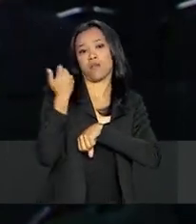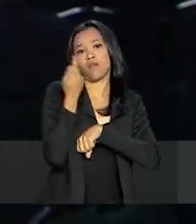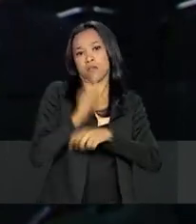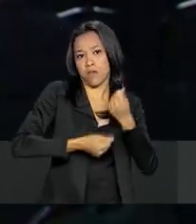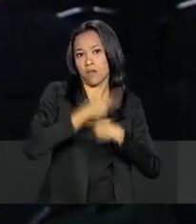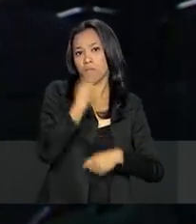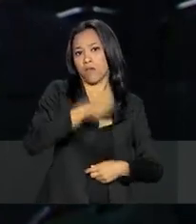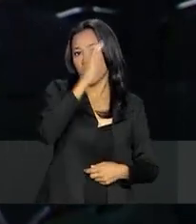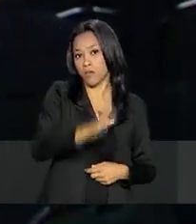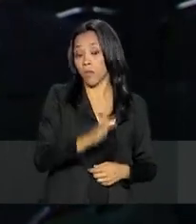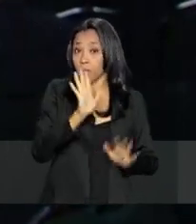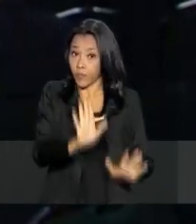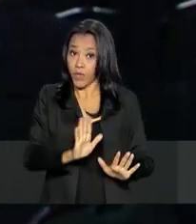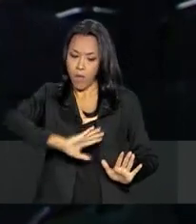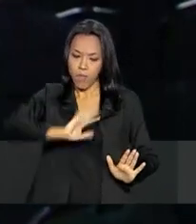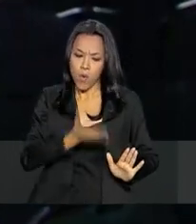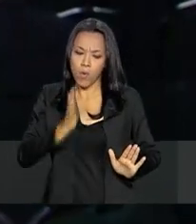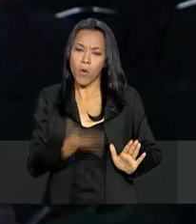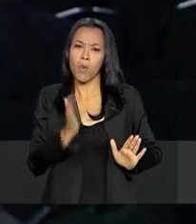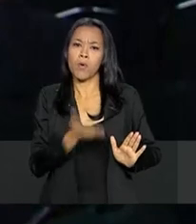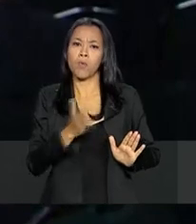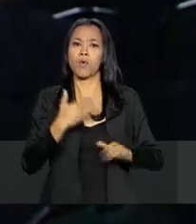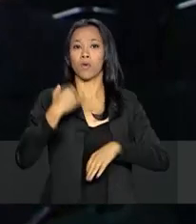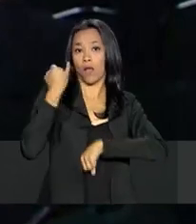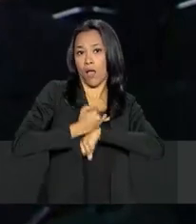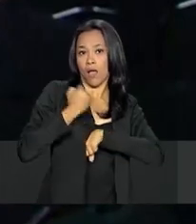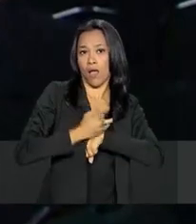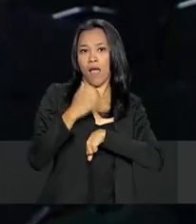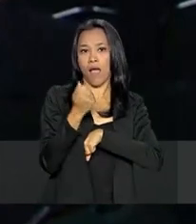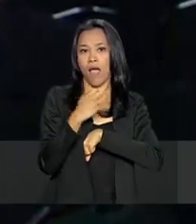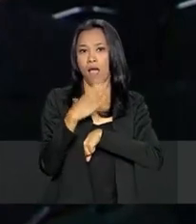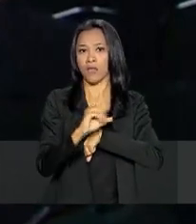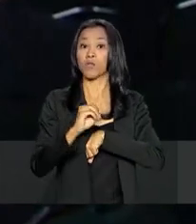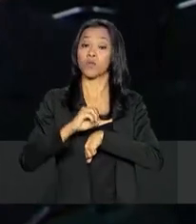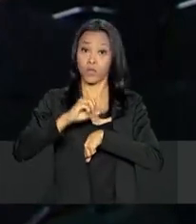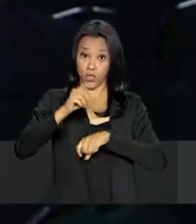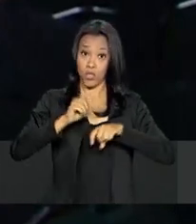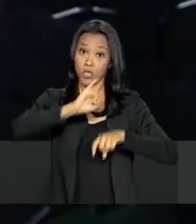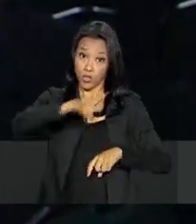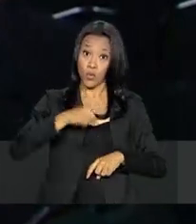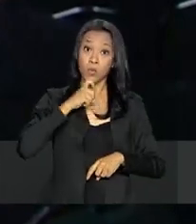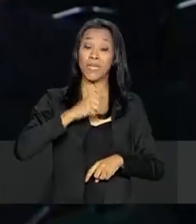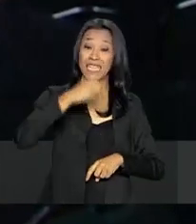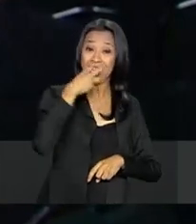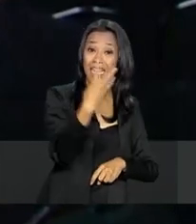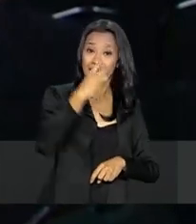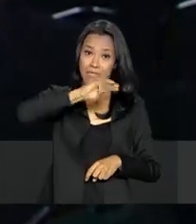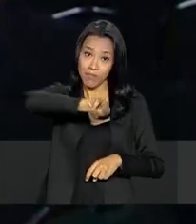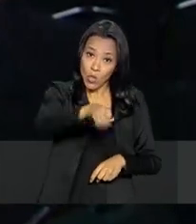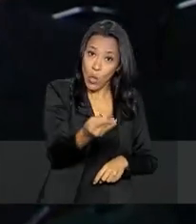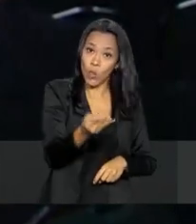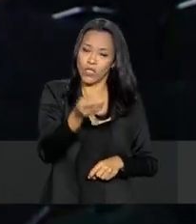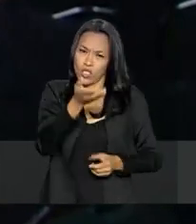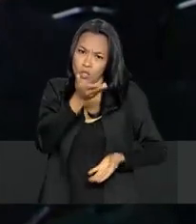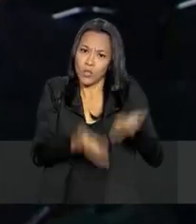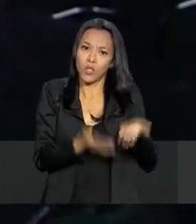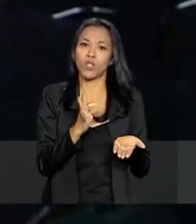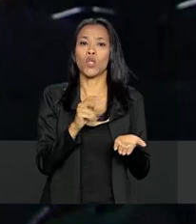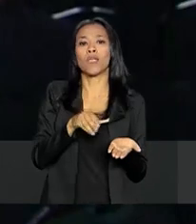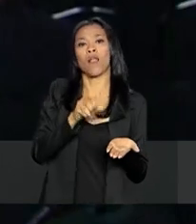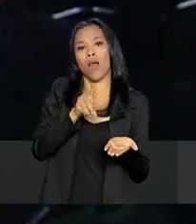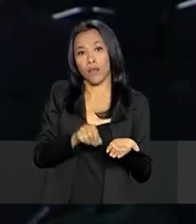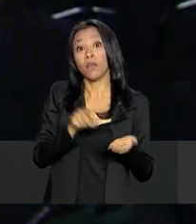ideia, a produção do aço aqui no Brasil em julho chegou a 3 milhões de toneladas. Além disso, o Brasil também